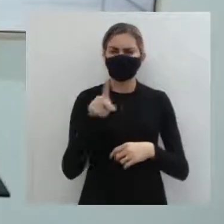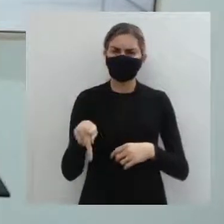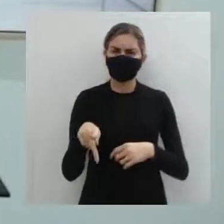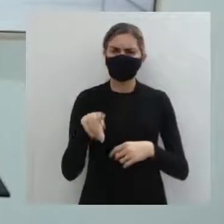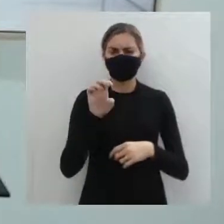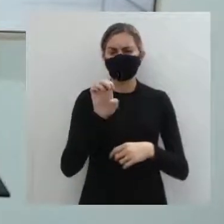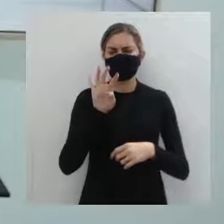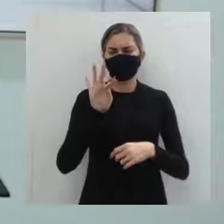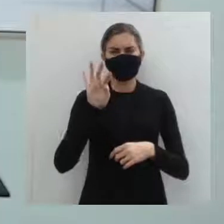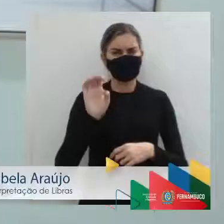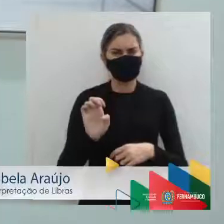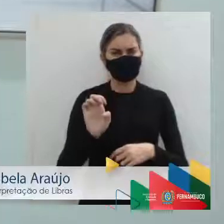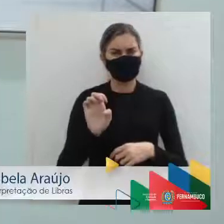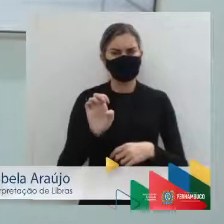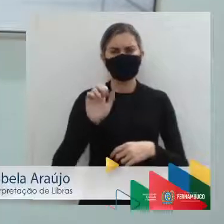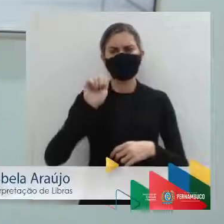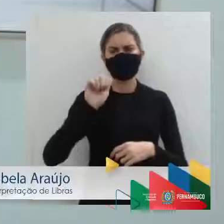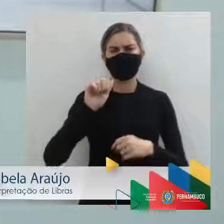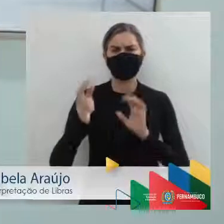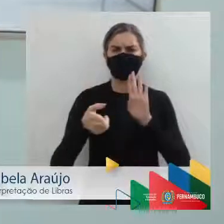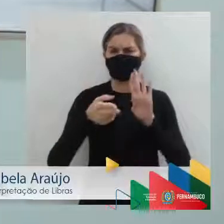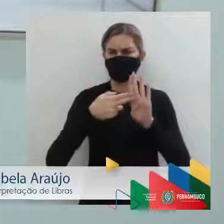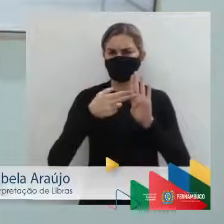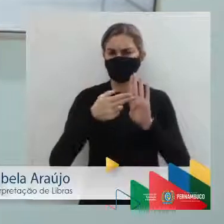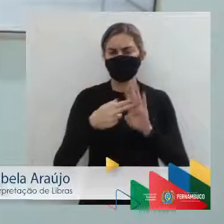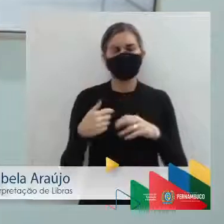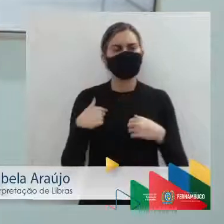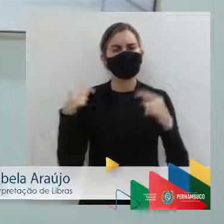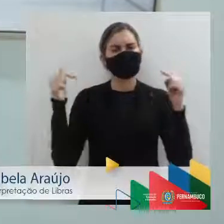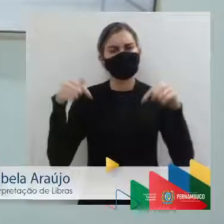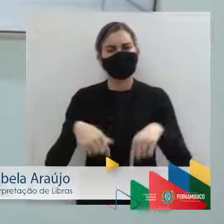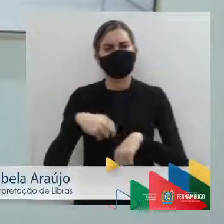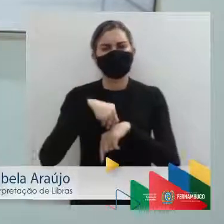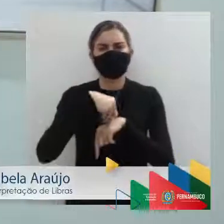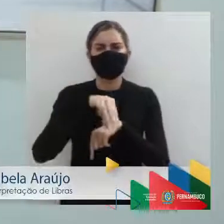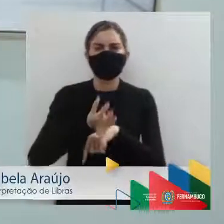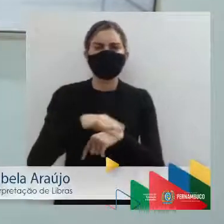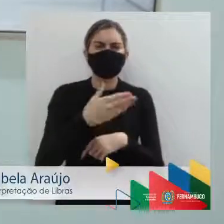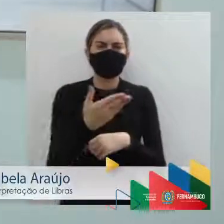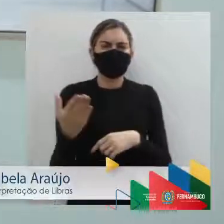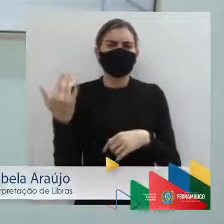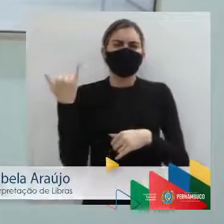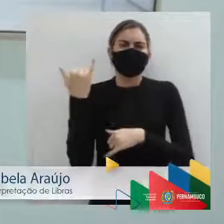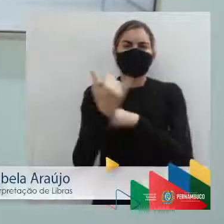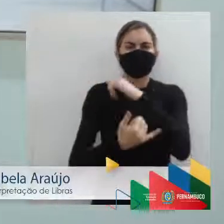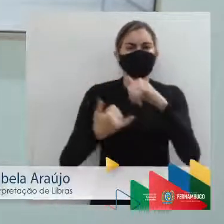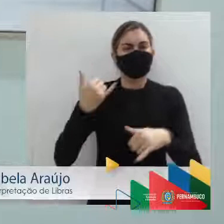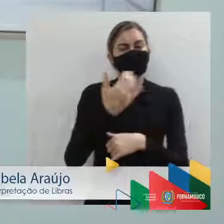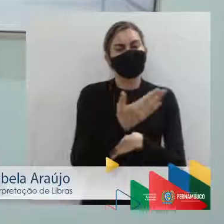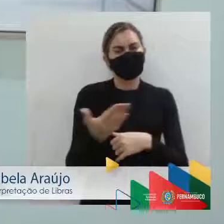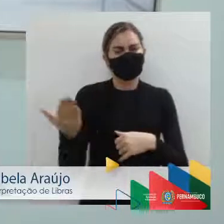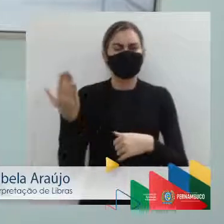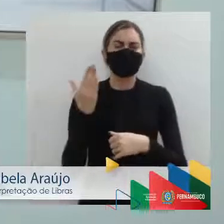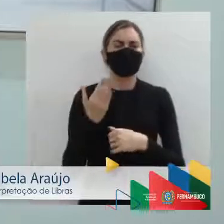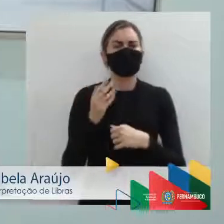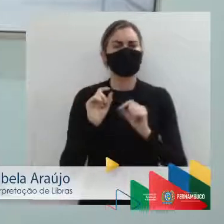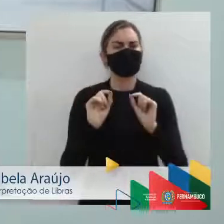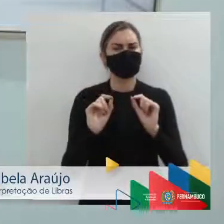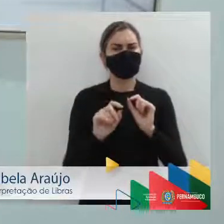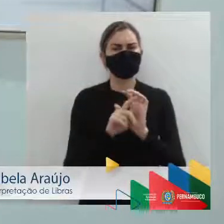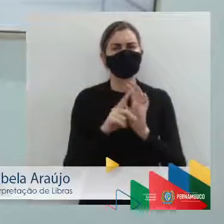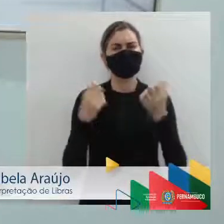da ETE Almirante Soares Dutra. Estou aqui para trazer mais um pouco de informação a vocês a respeito